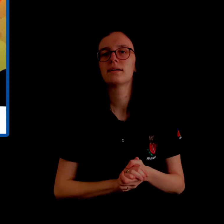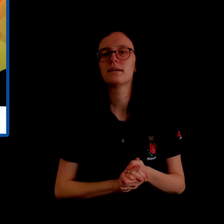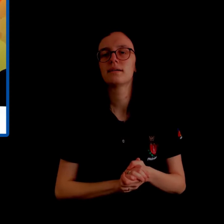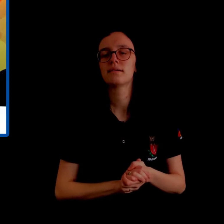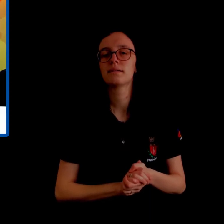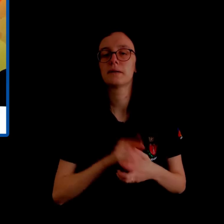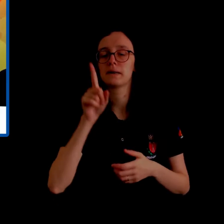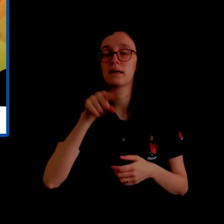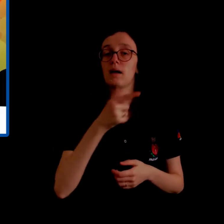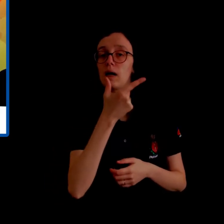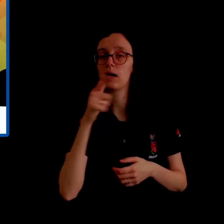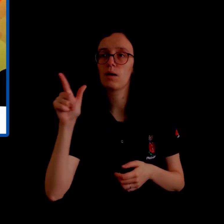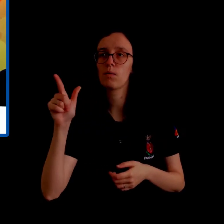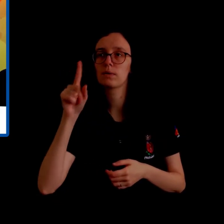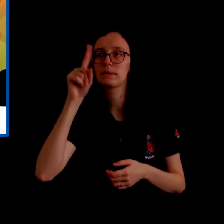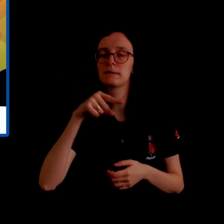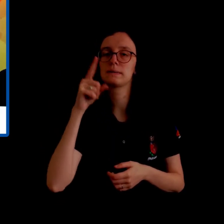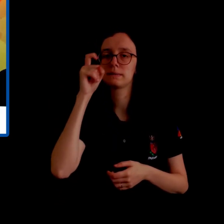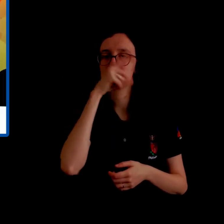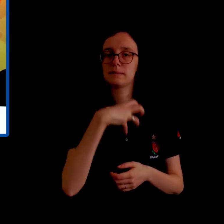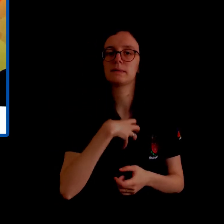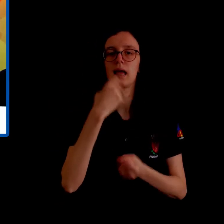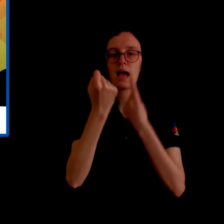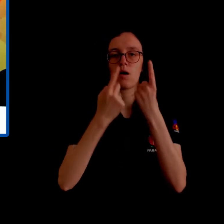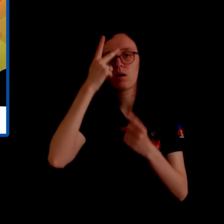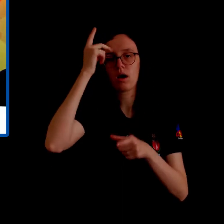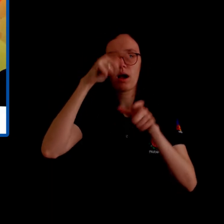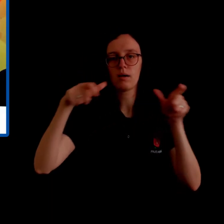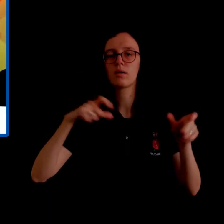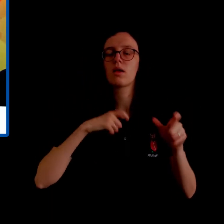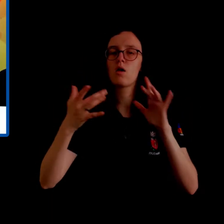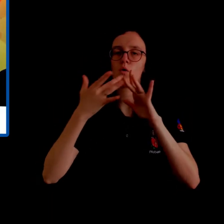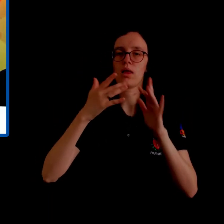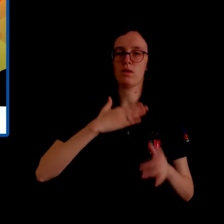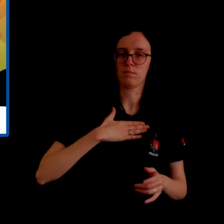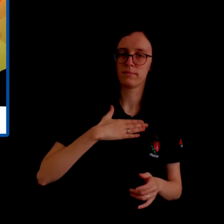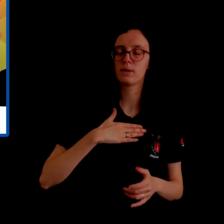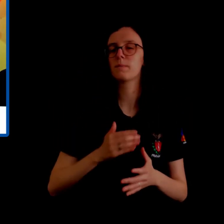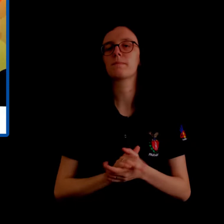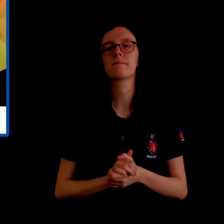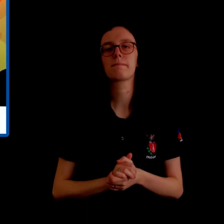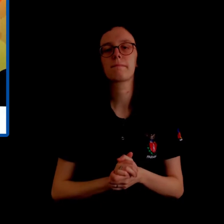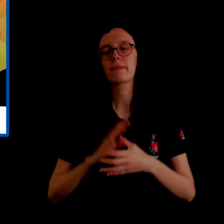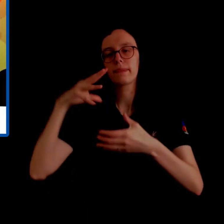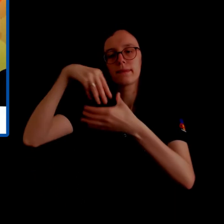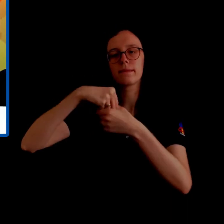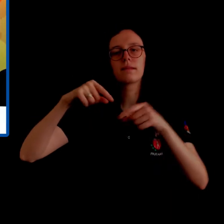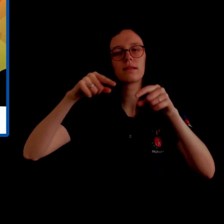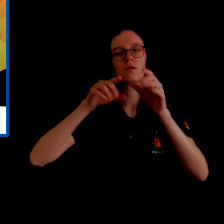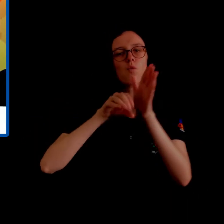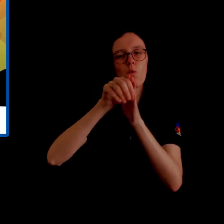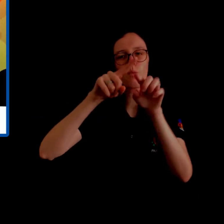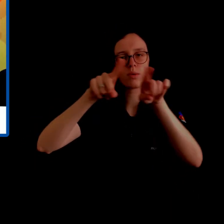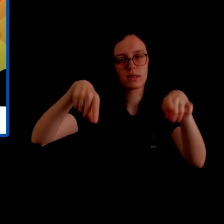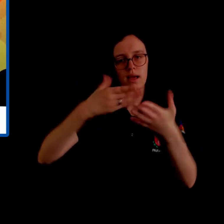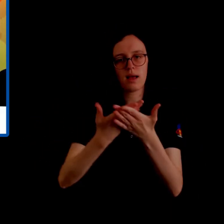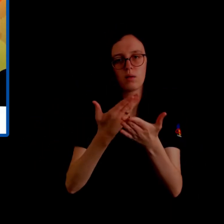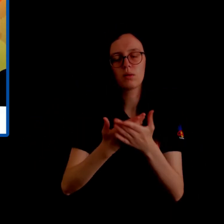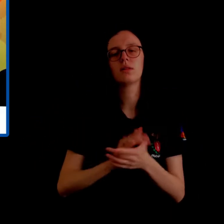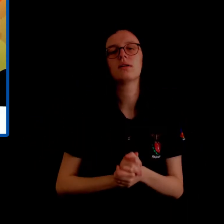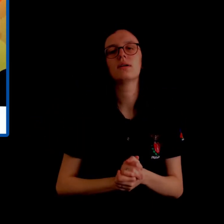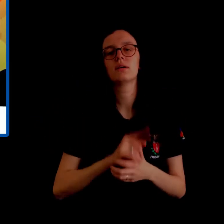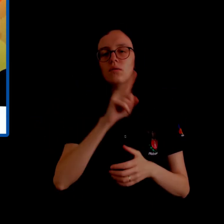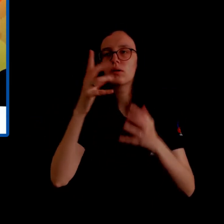Essa é uma outra também dificuldade de algumas pessoas que entrarem em contato comigo. Dentro do Classroom, pessoal, quando você recebe lá